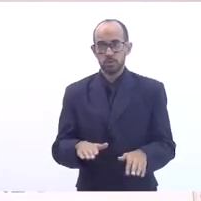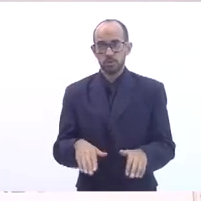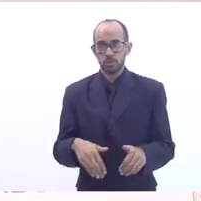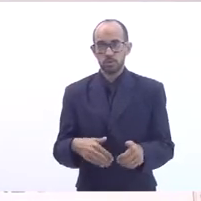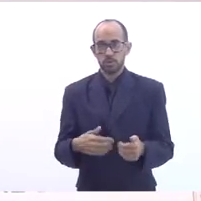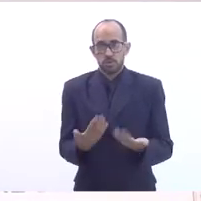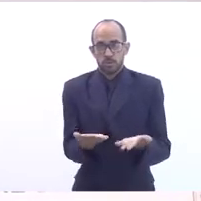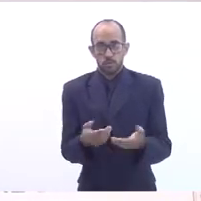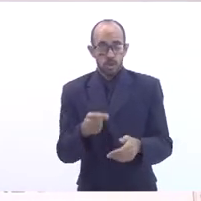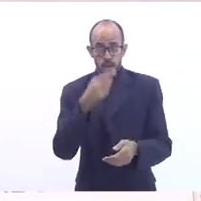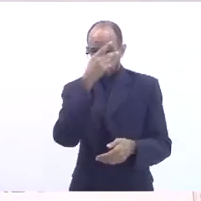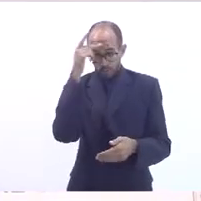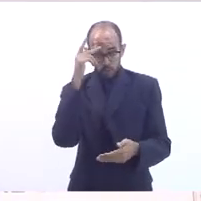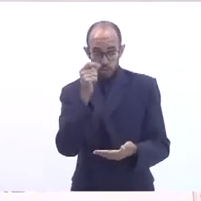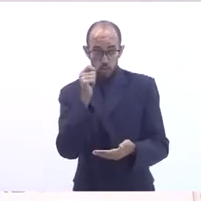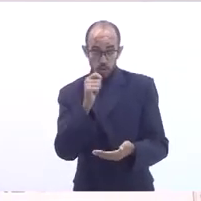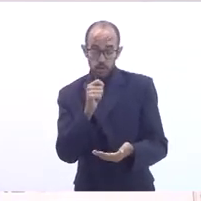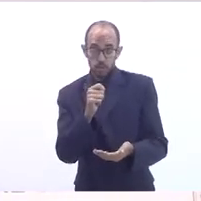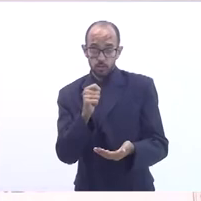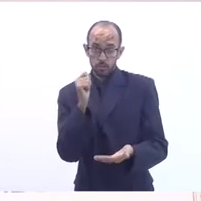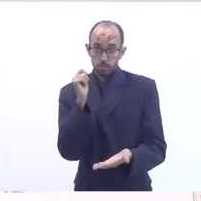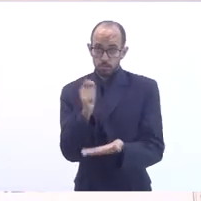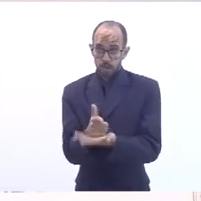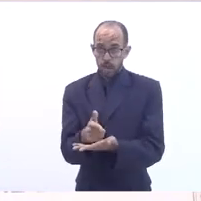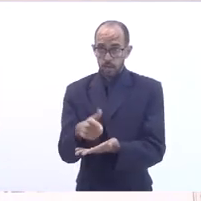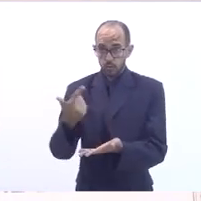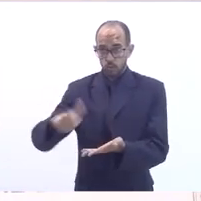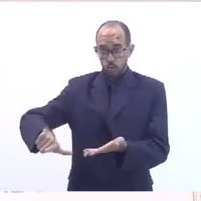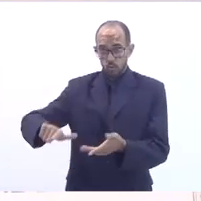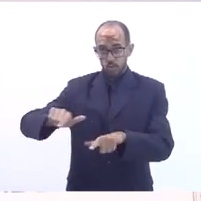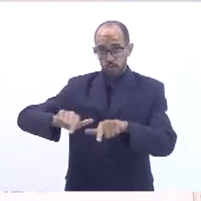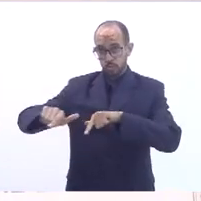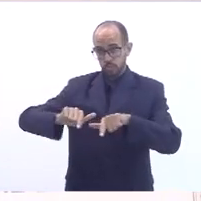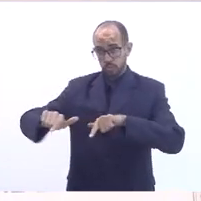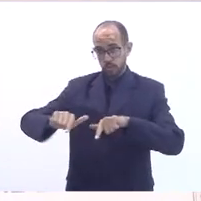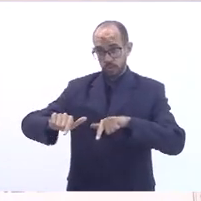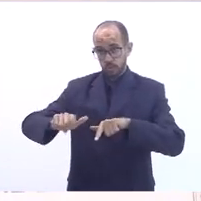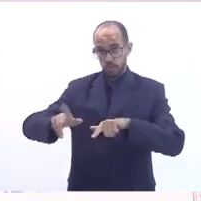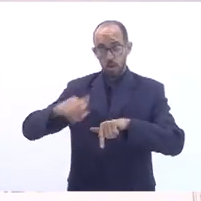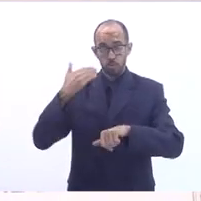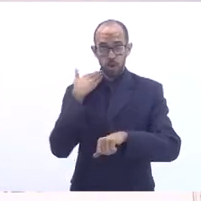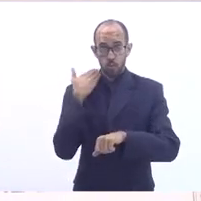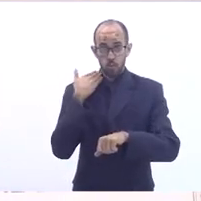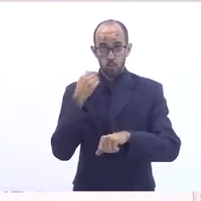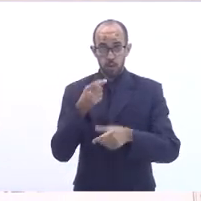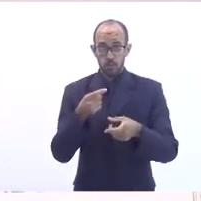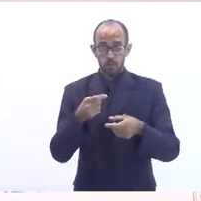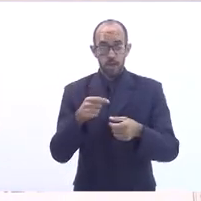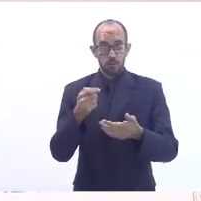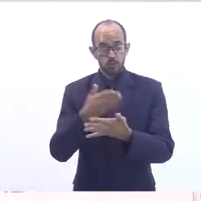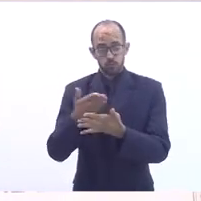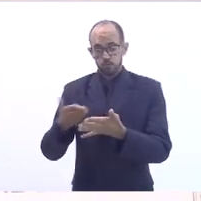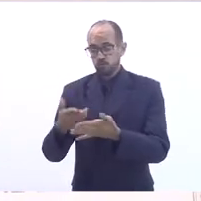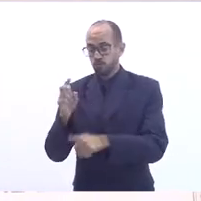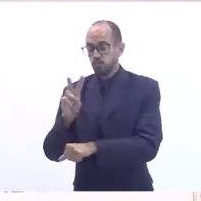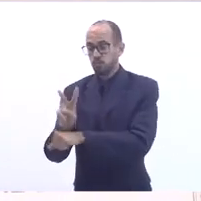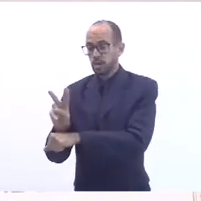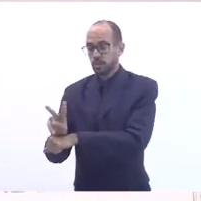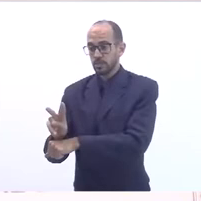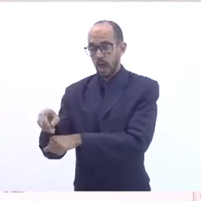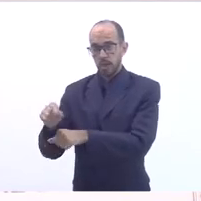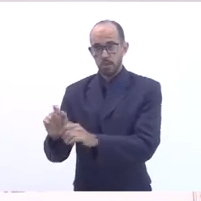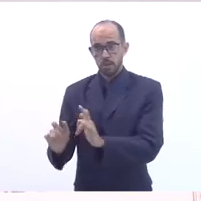é o cara que pega financia uma outra atividade deu banco bagulho financiar uma atividade Imobiliária ele vai emprestar o dinheiro